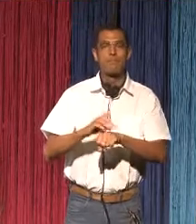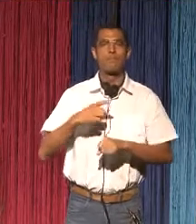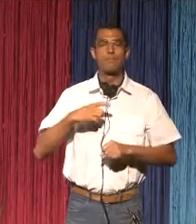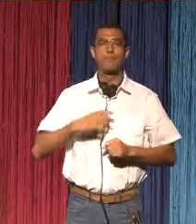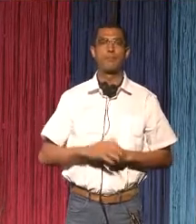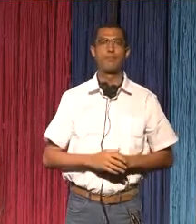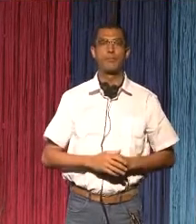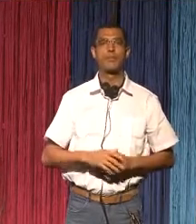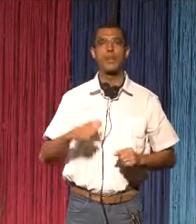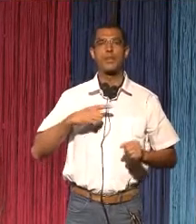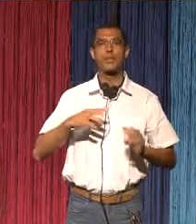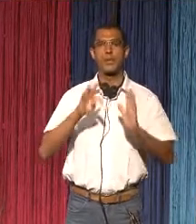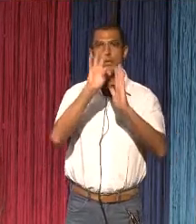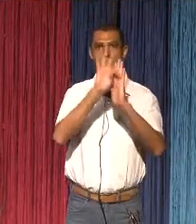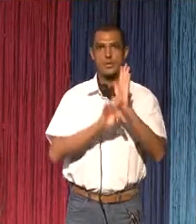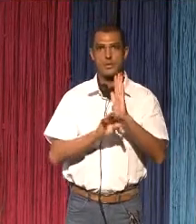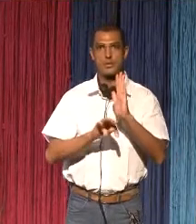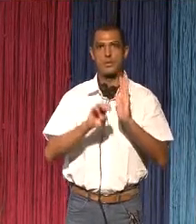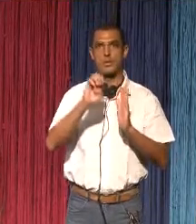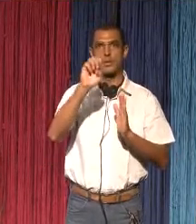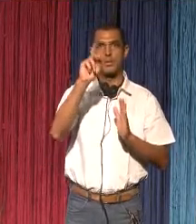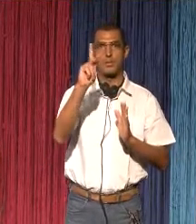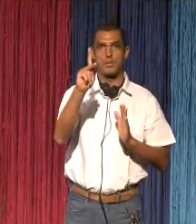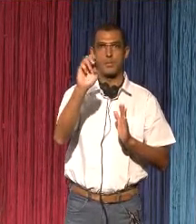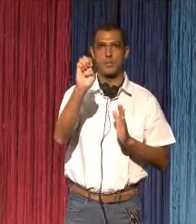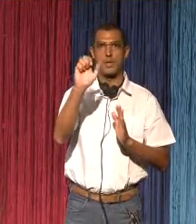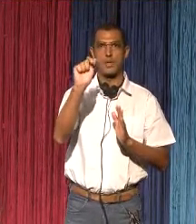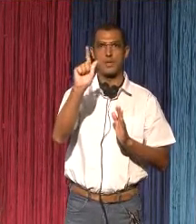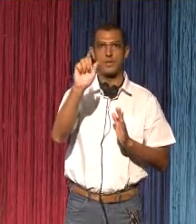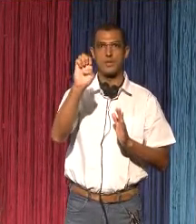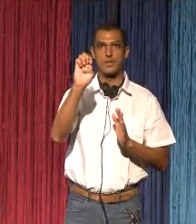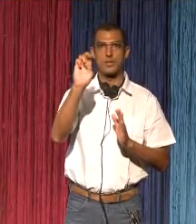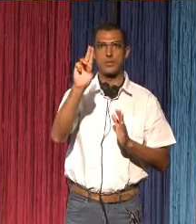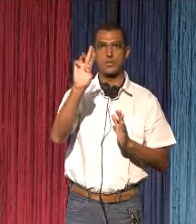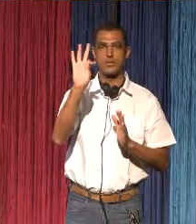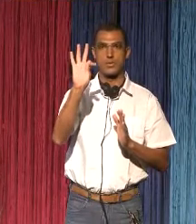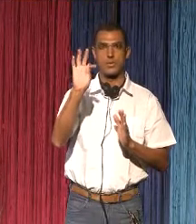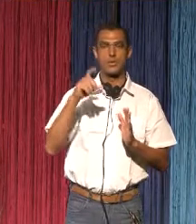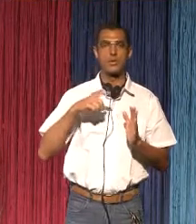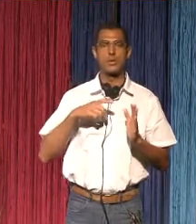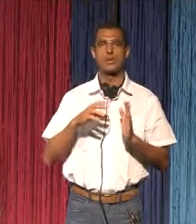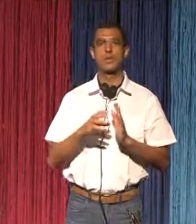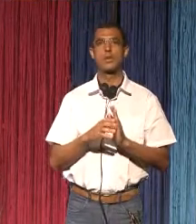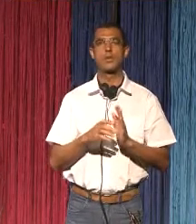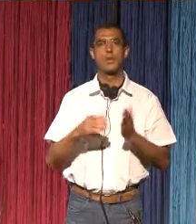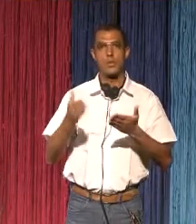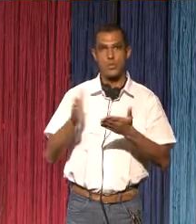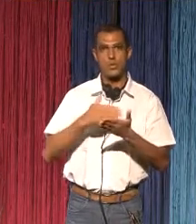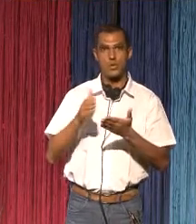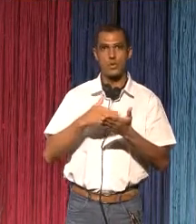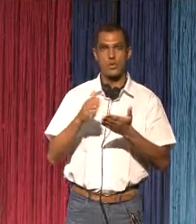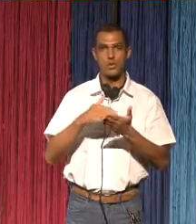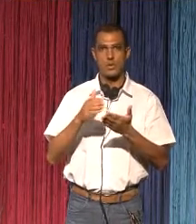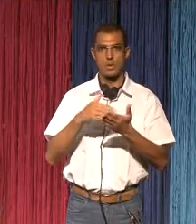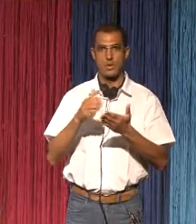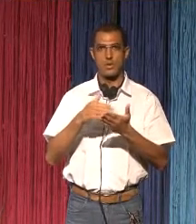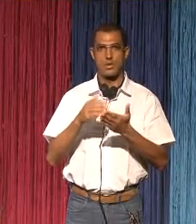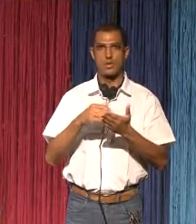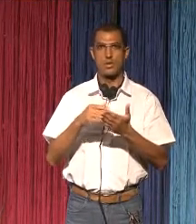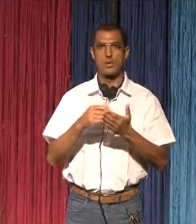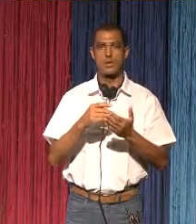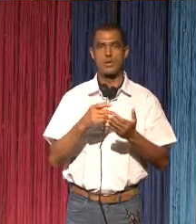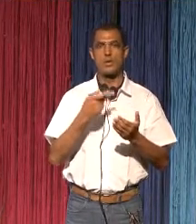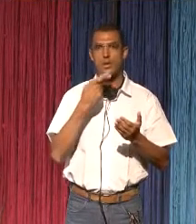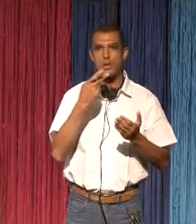mais lindos do Piaget, e que felizmente está traduzido agora em português, é no livro O Desenvolvimento da Inteligência